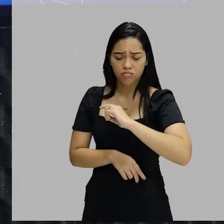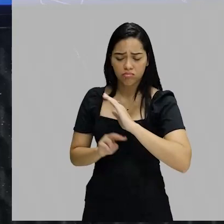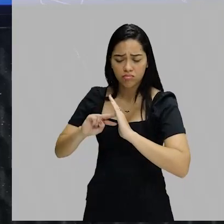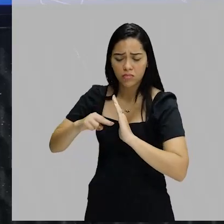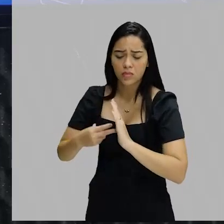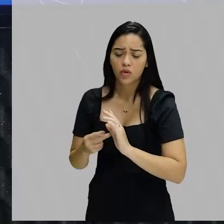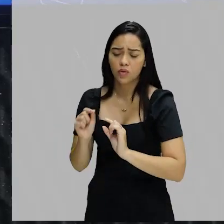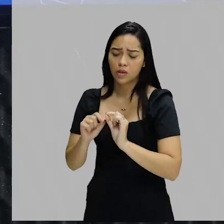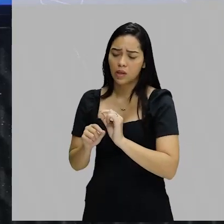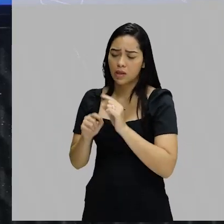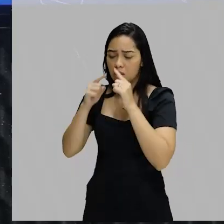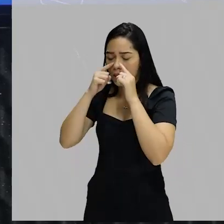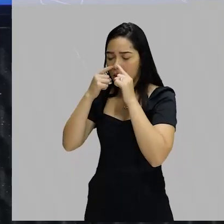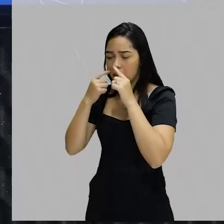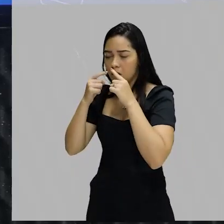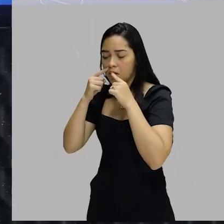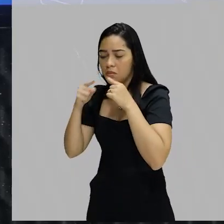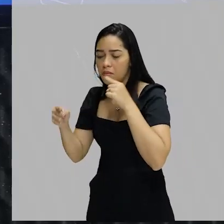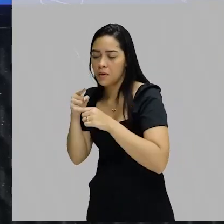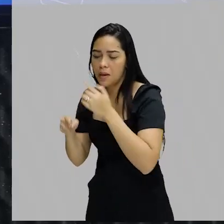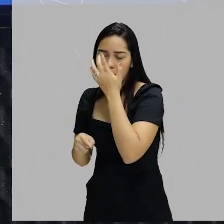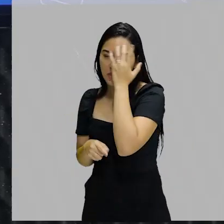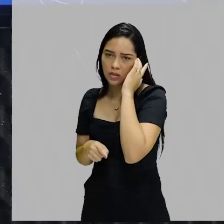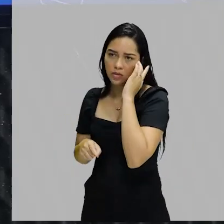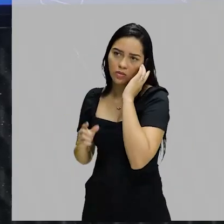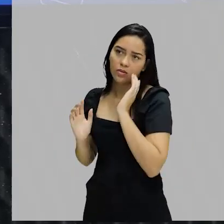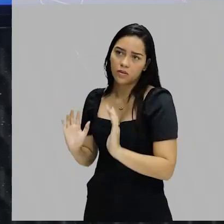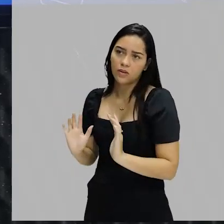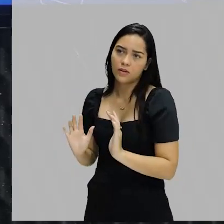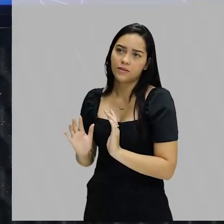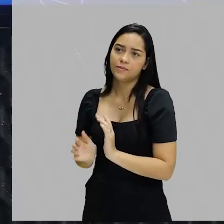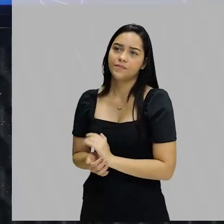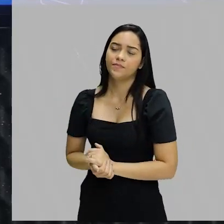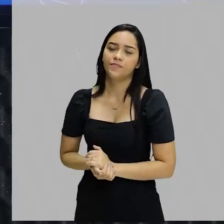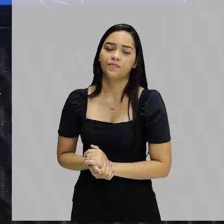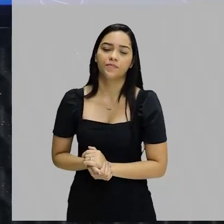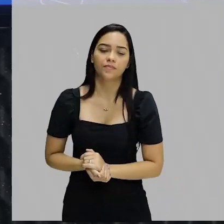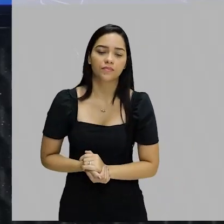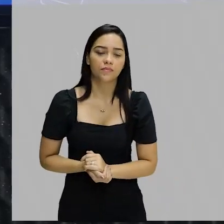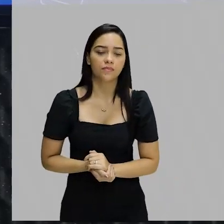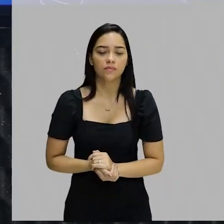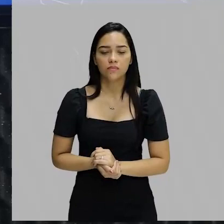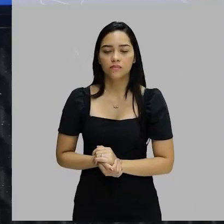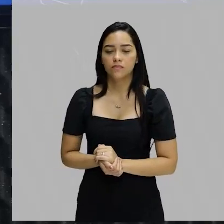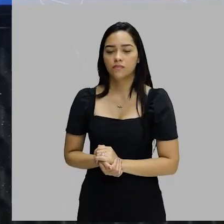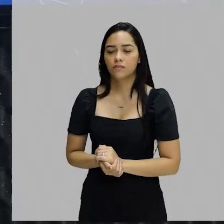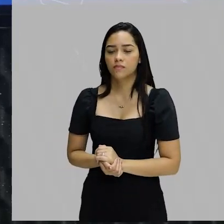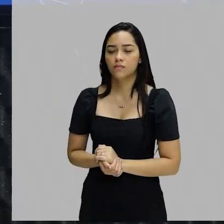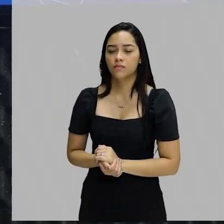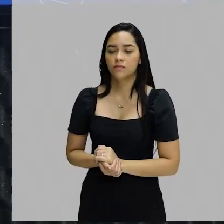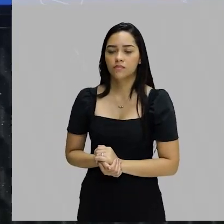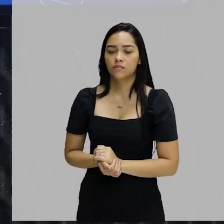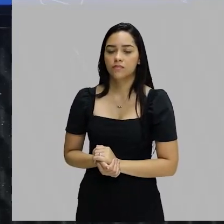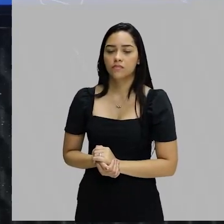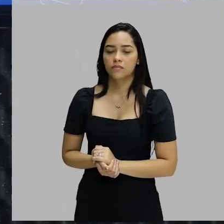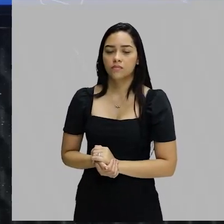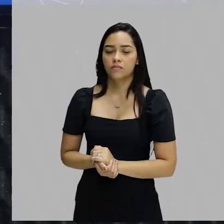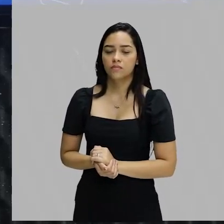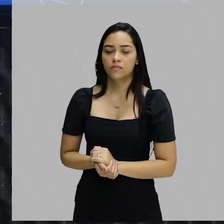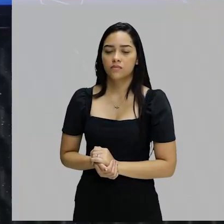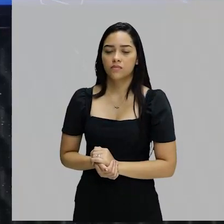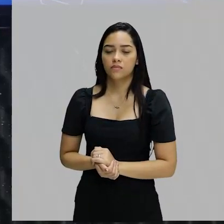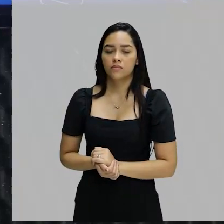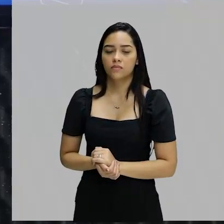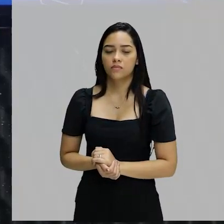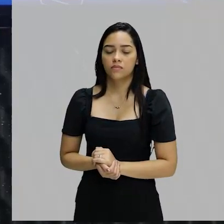de diminuir, né, mas não no diminutivo, não na flexão do grau, mas no contexto. Né? Aí